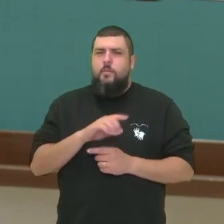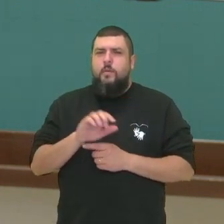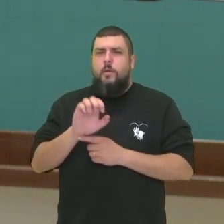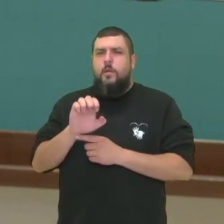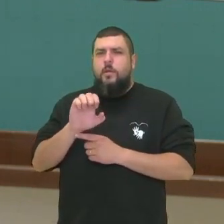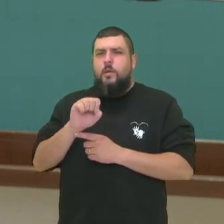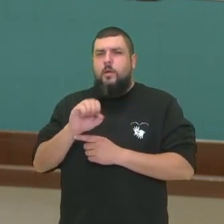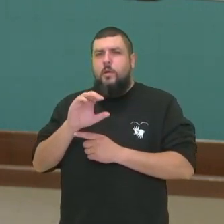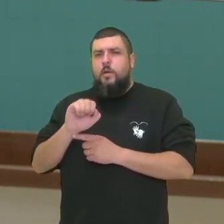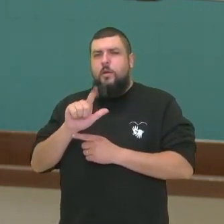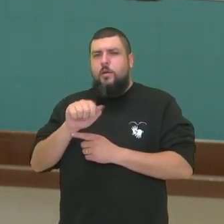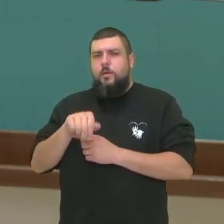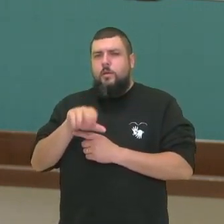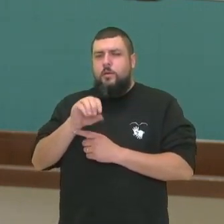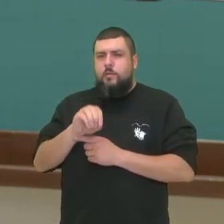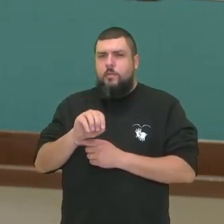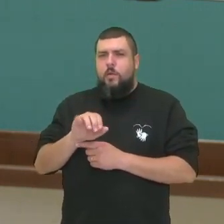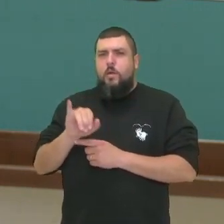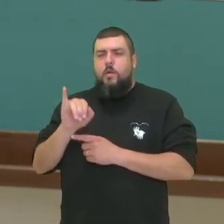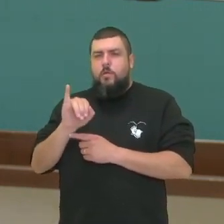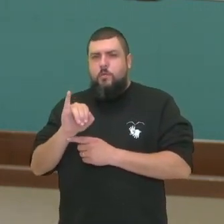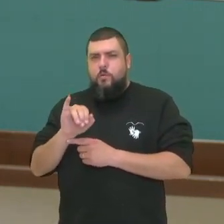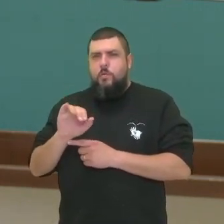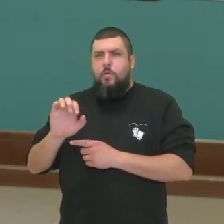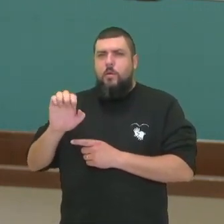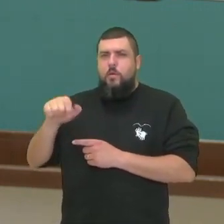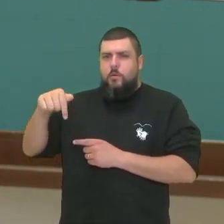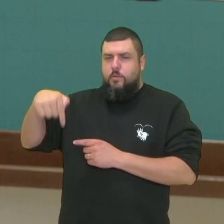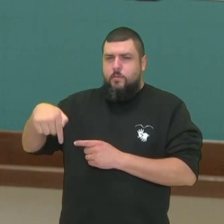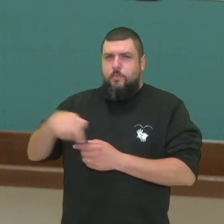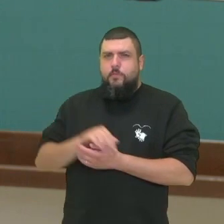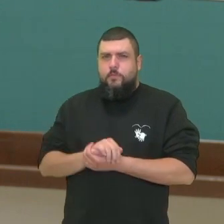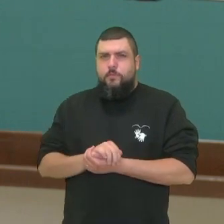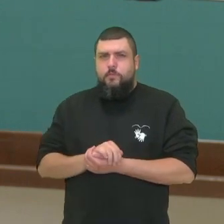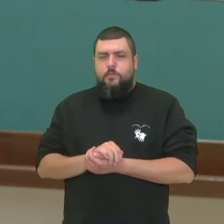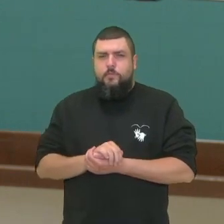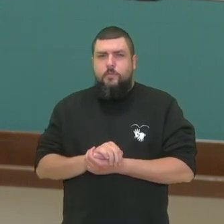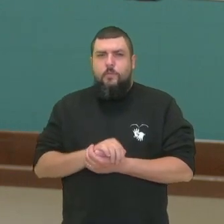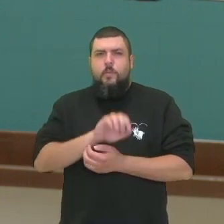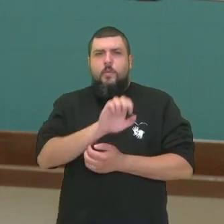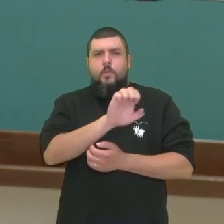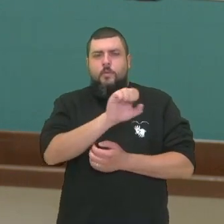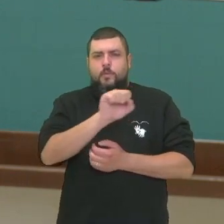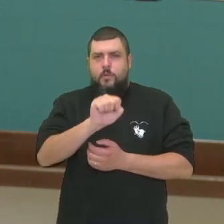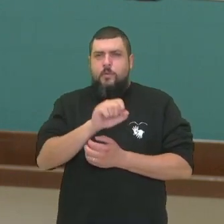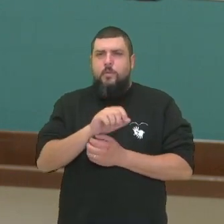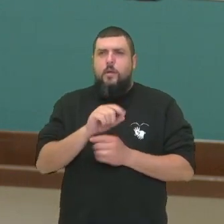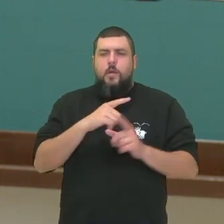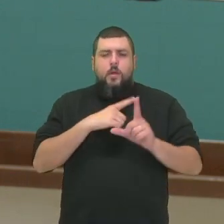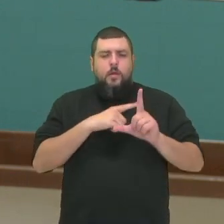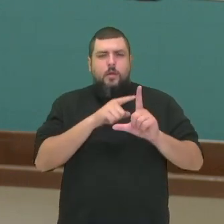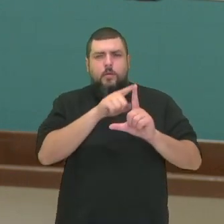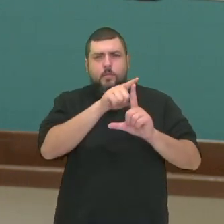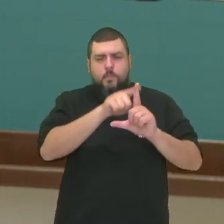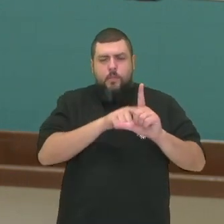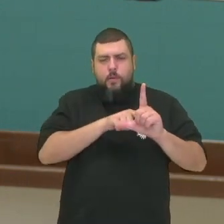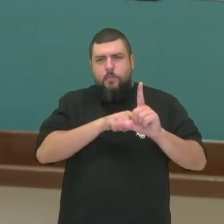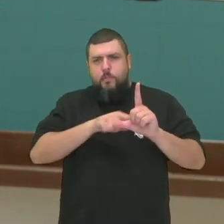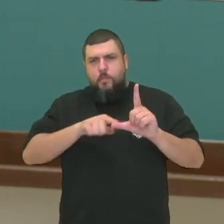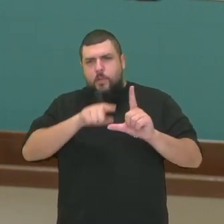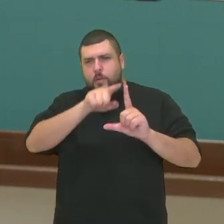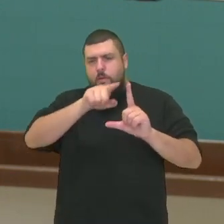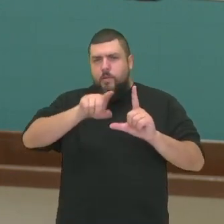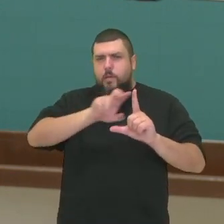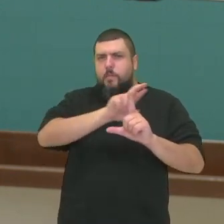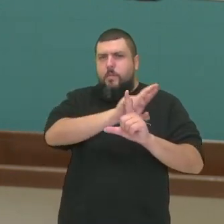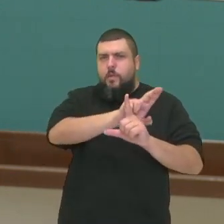escaleno, isósceles e equilátero. Mas como que eu observo isso? O triângulo escaleno, ele tem todos os ladinhos diferentes, tem todas as